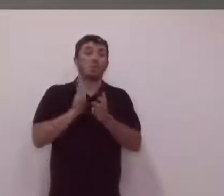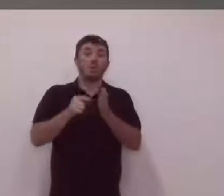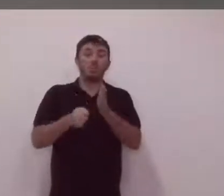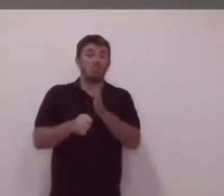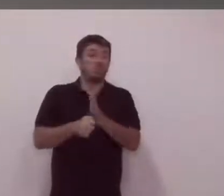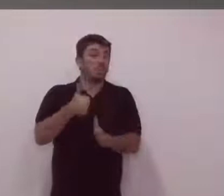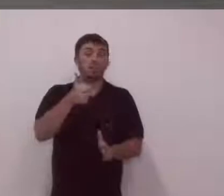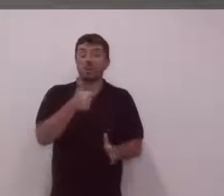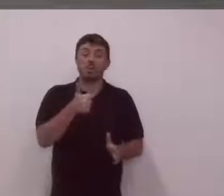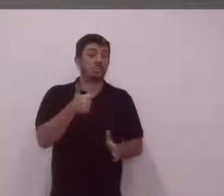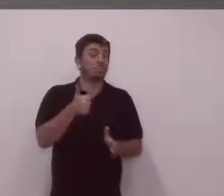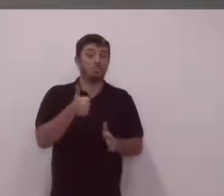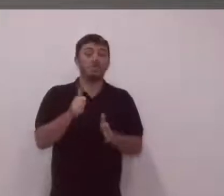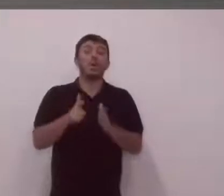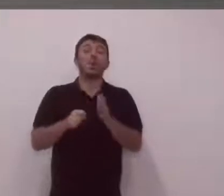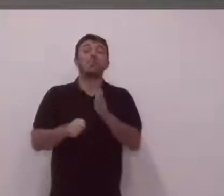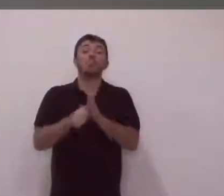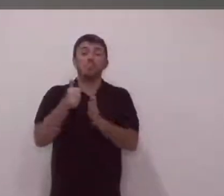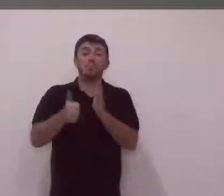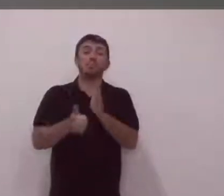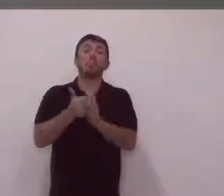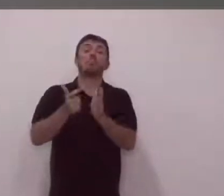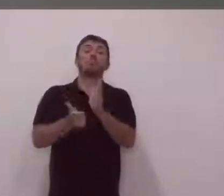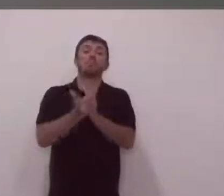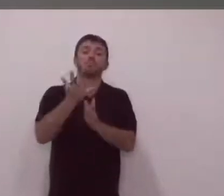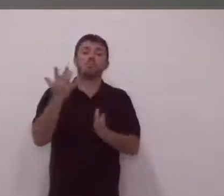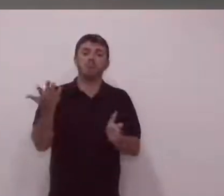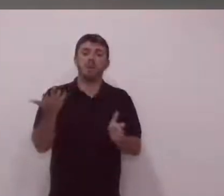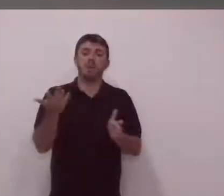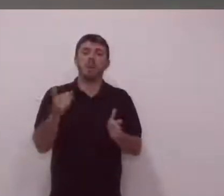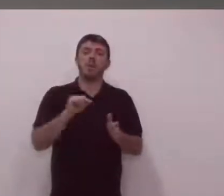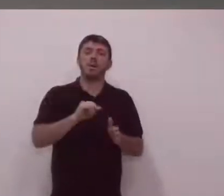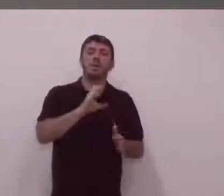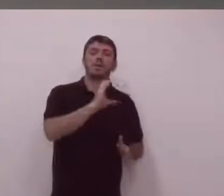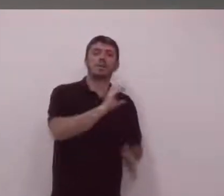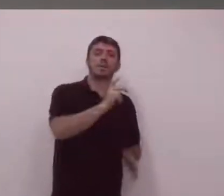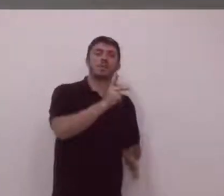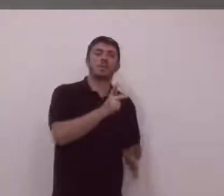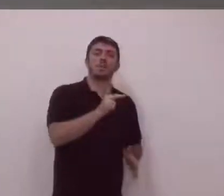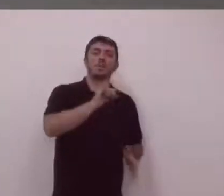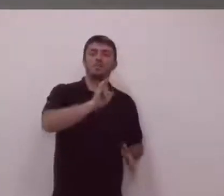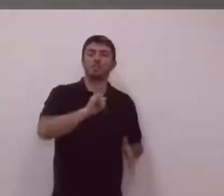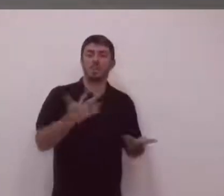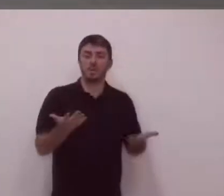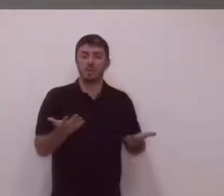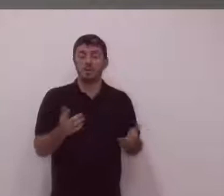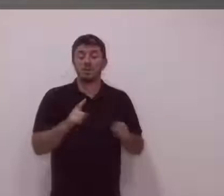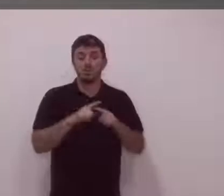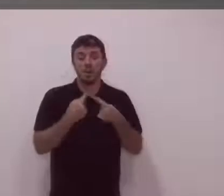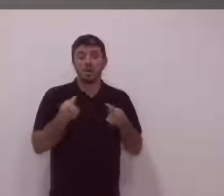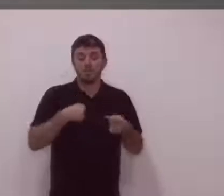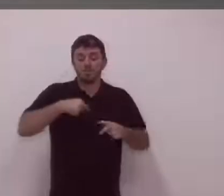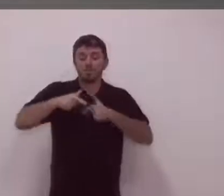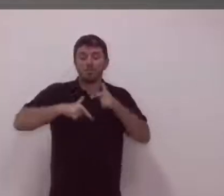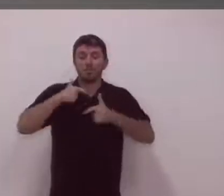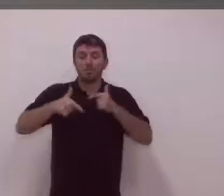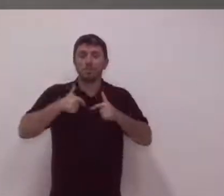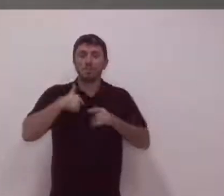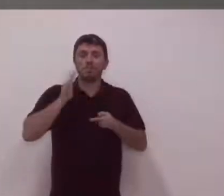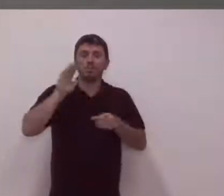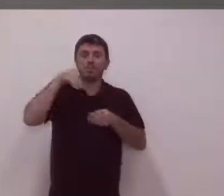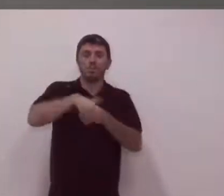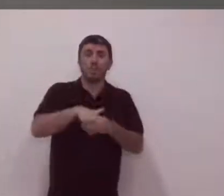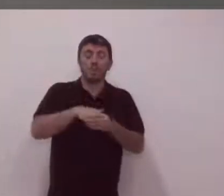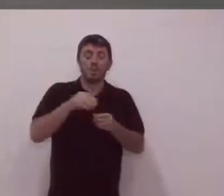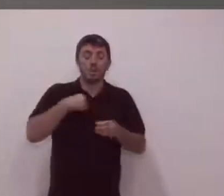constantemente abertura de CPI abertura de comissão processante e é o nosso papel estar aqui fazer uma análise e tentar ser às vezes o